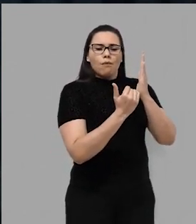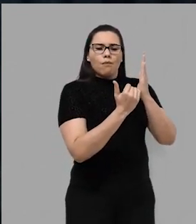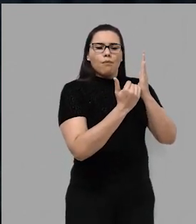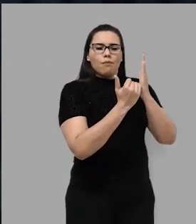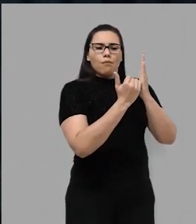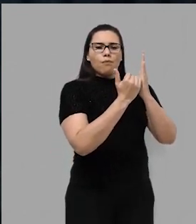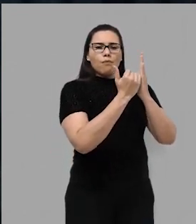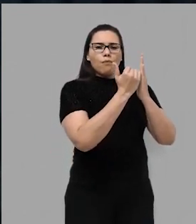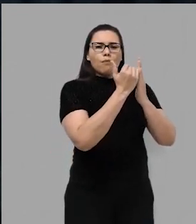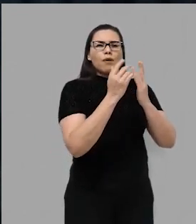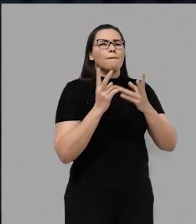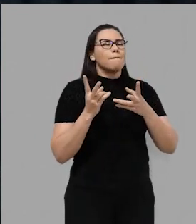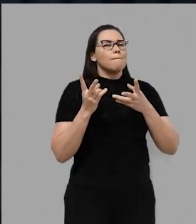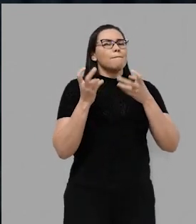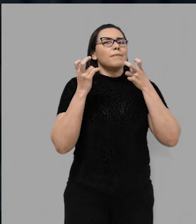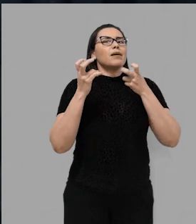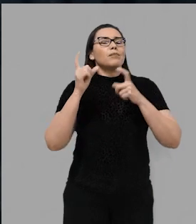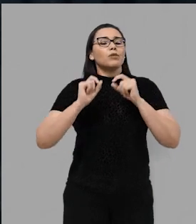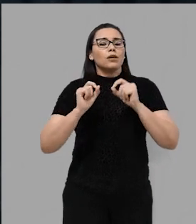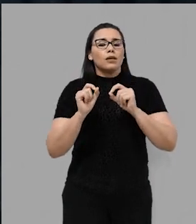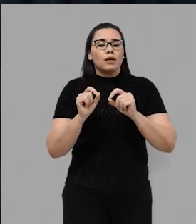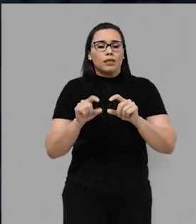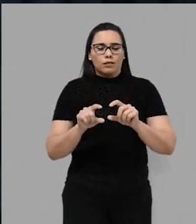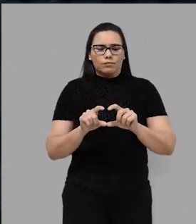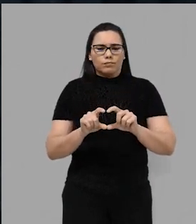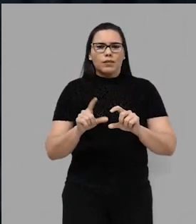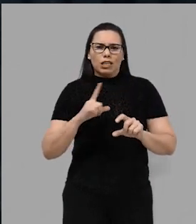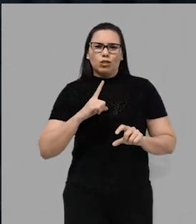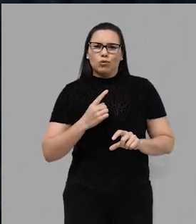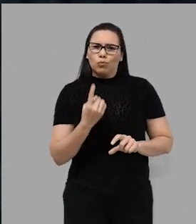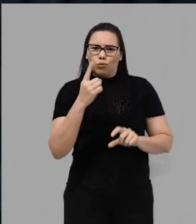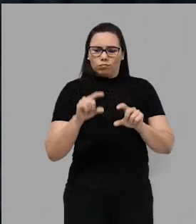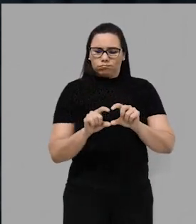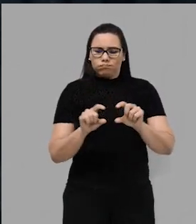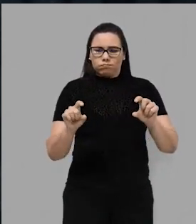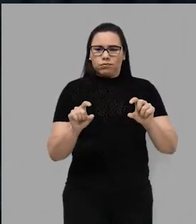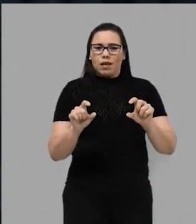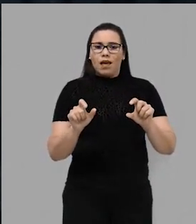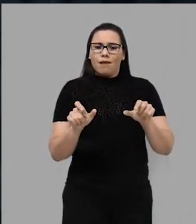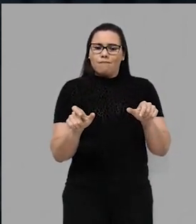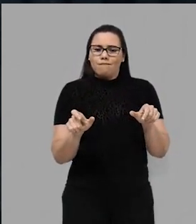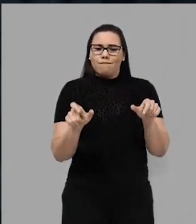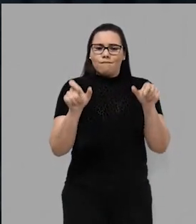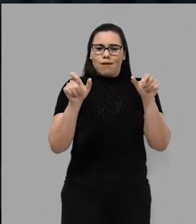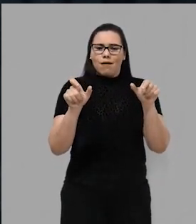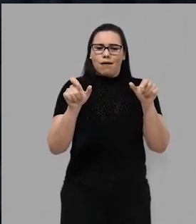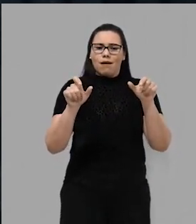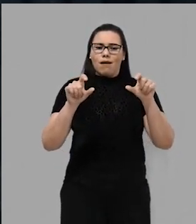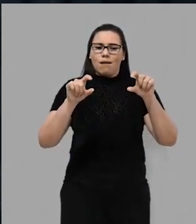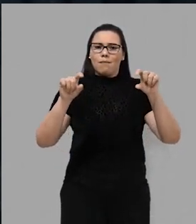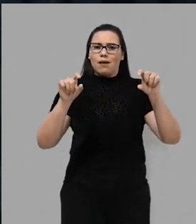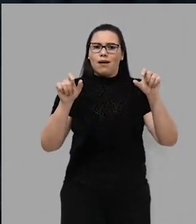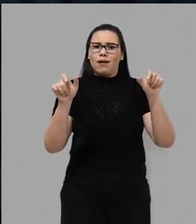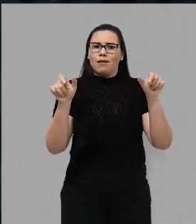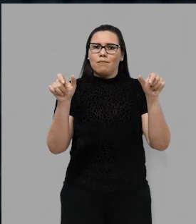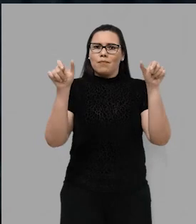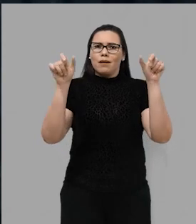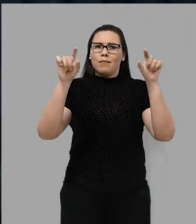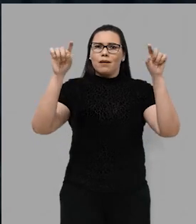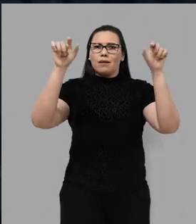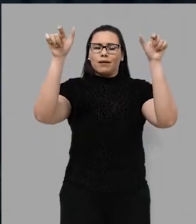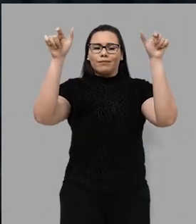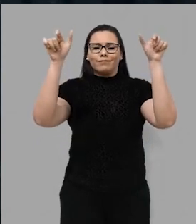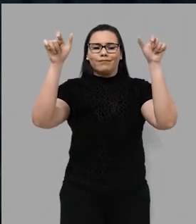pertencentes a esse ancestral comum, eles vão se diversificando e originando novas espécies, ok? O que a gente